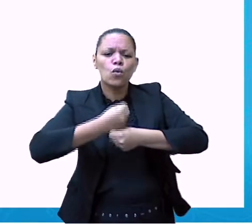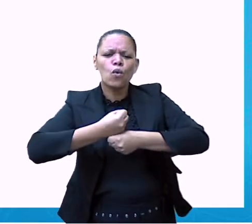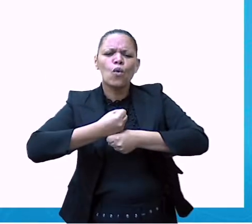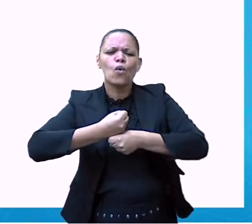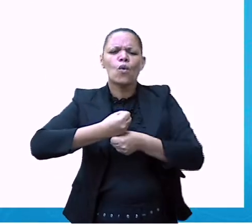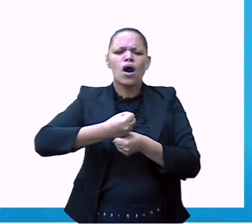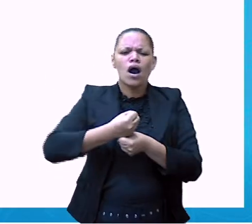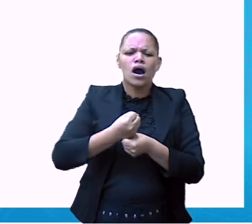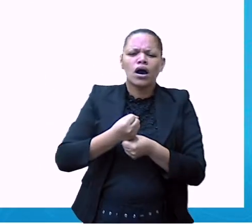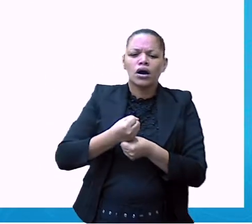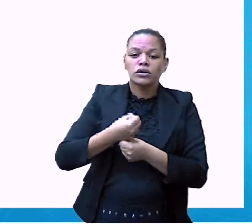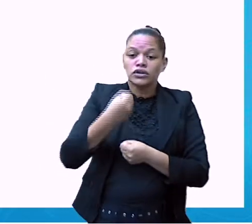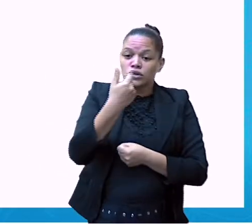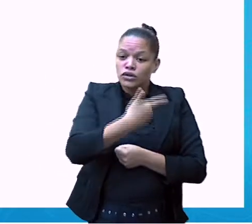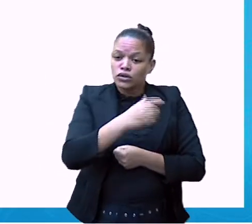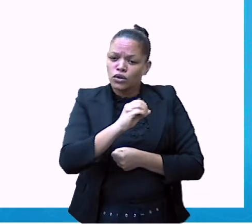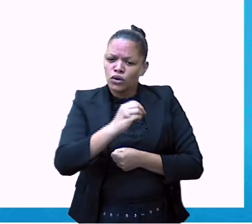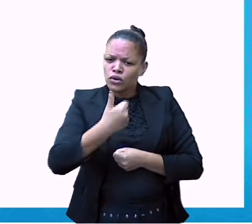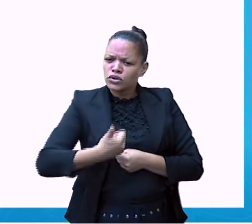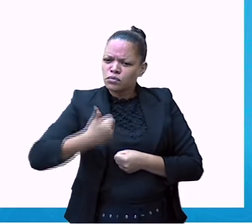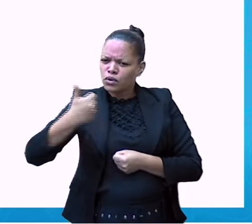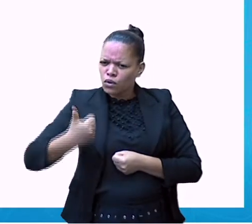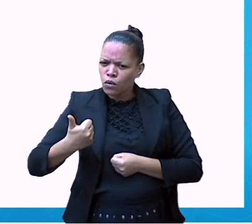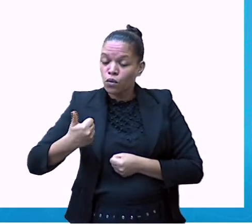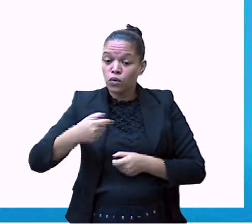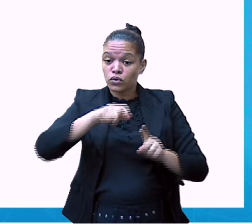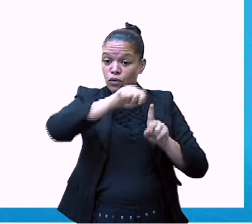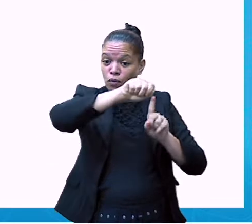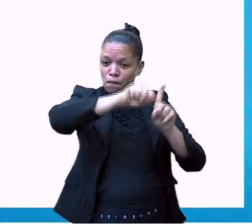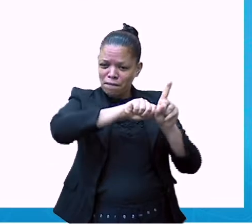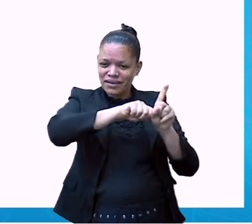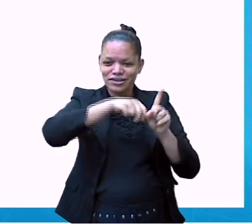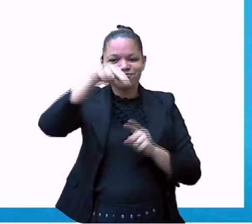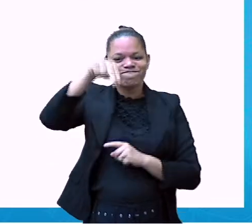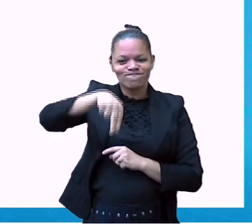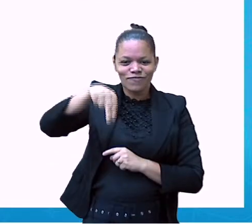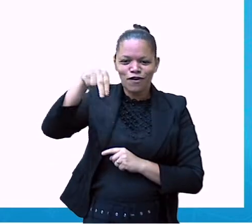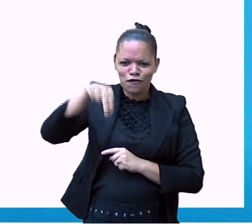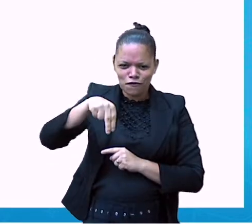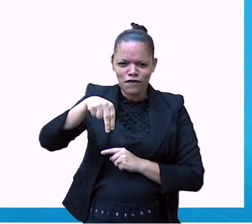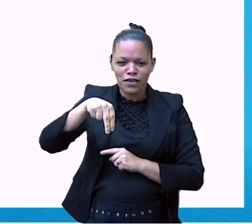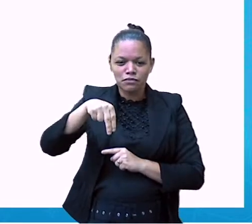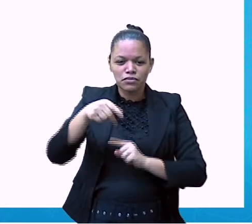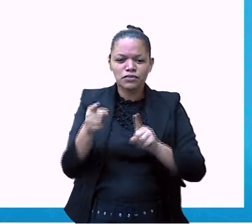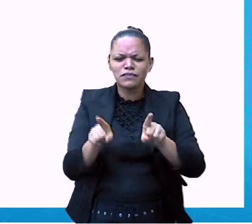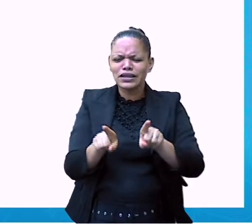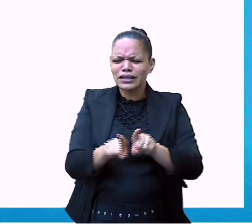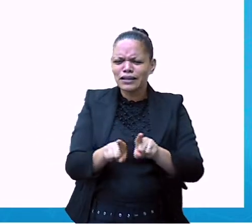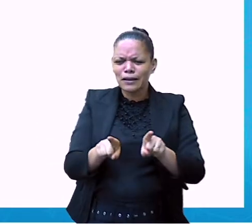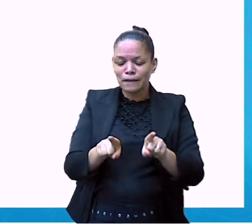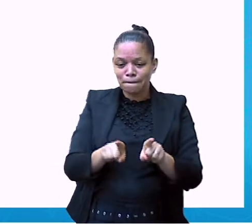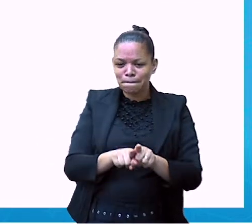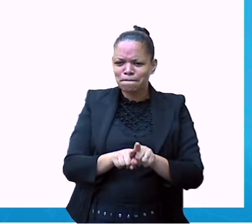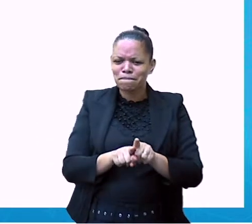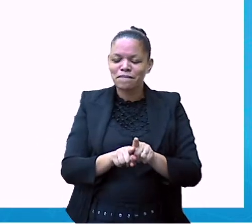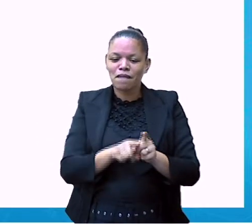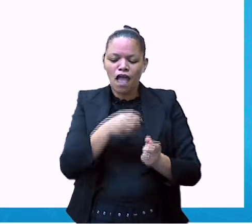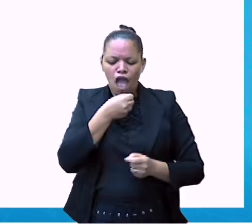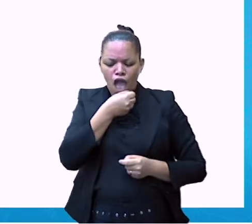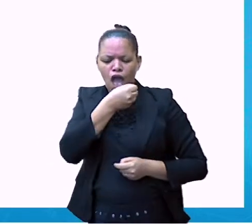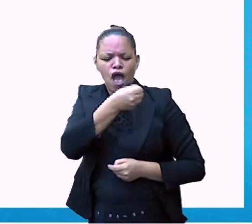e ouviu 2.002 pessoas, faz parte do programa Água para a Vida,